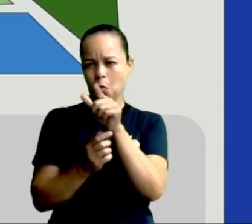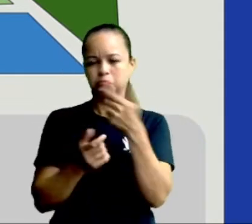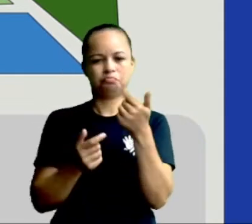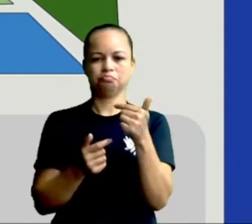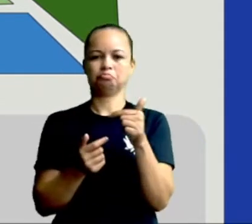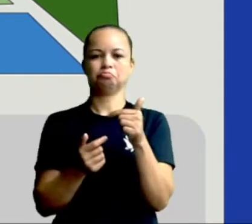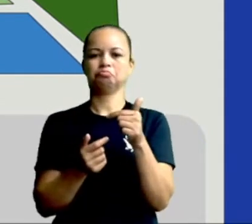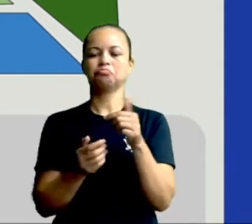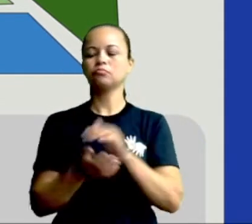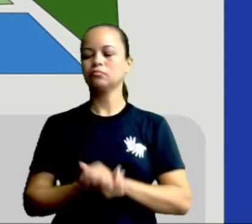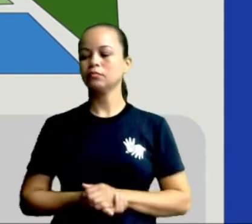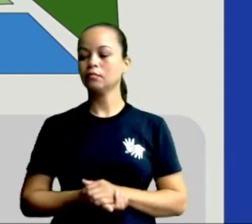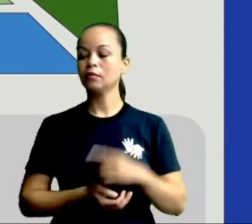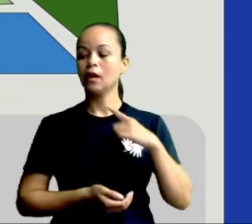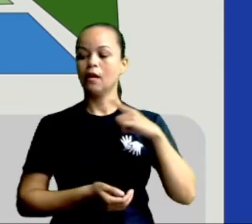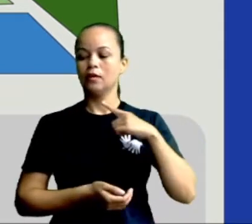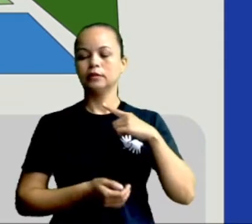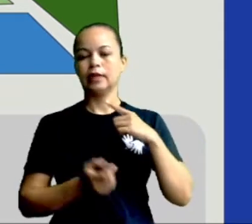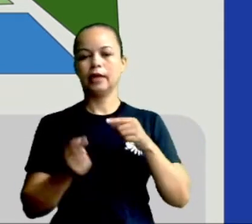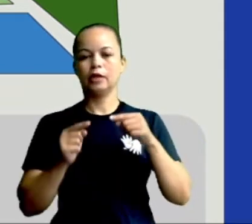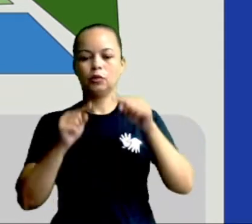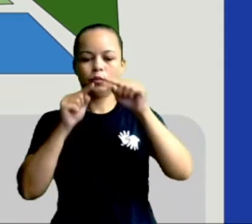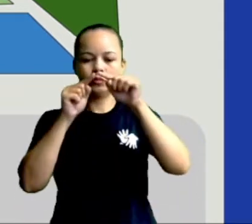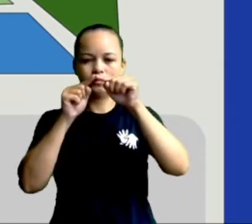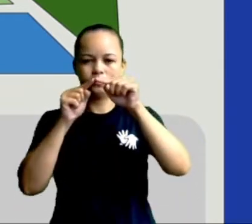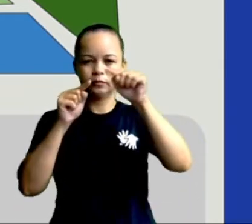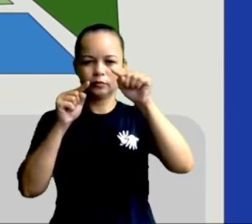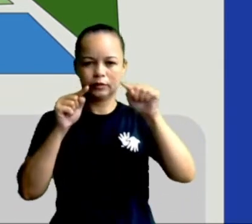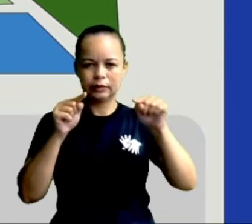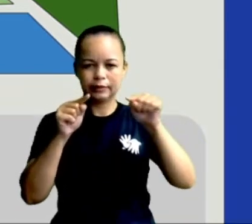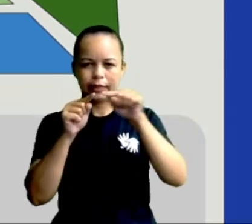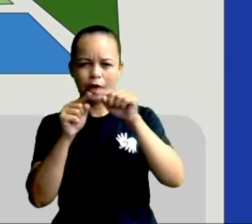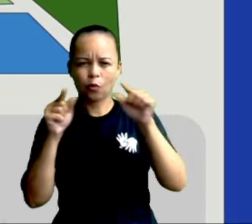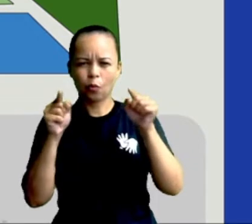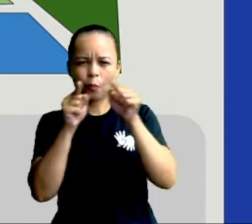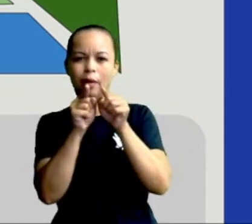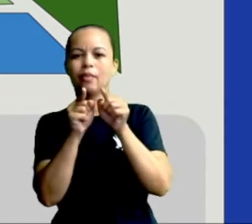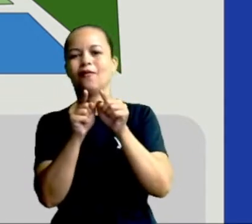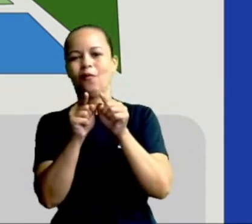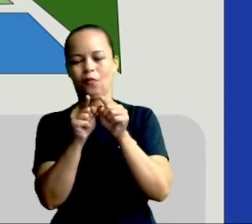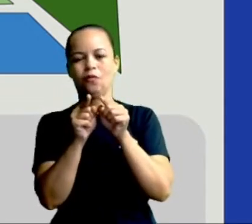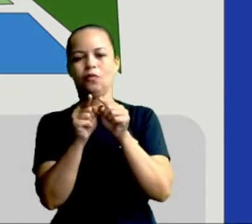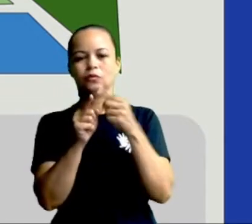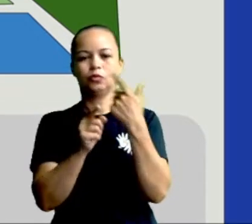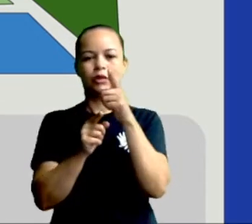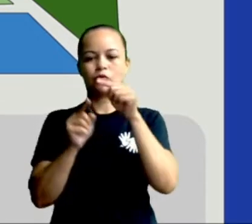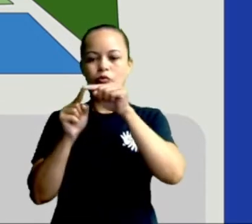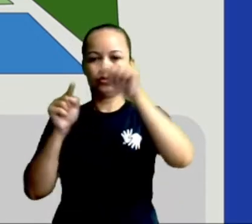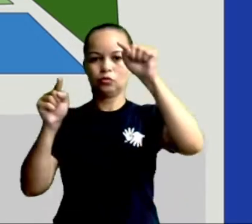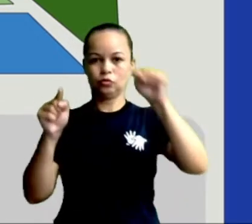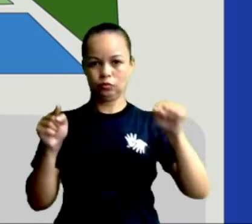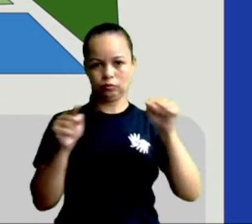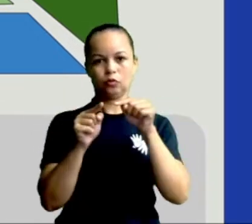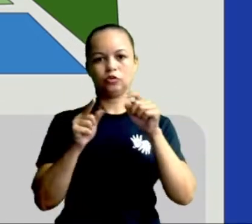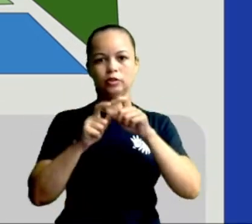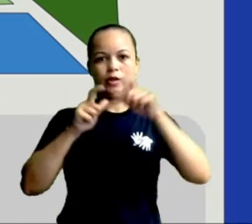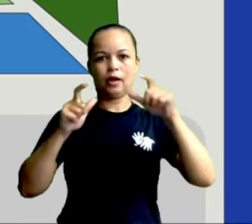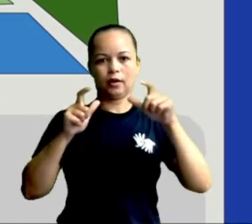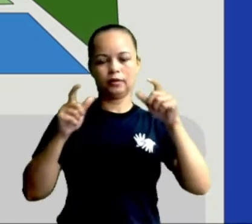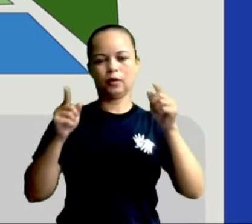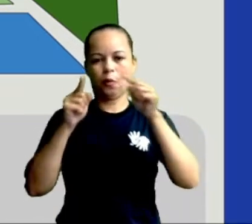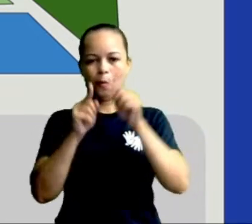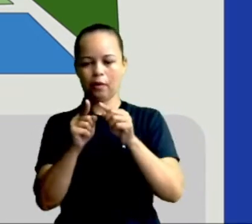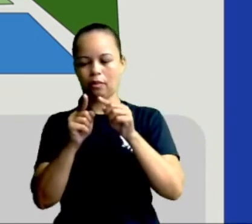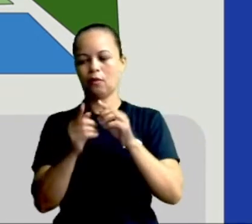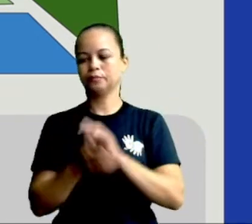compará-lo. Tem um triângulo aí médio, né? Um tamanho médio, menor, um pouco menor do que os outros dois que a gente falou, o amarelo.